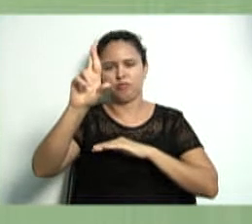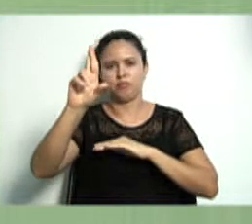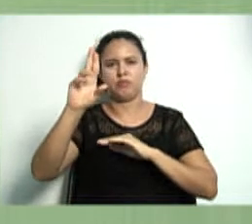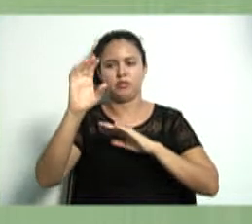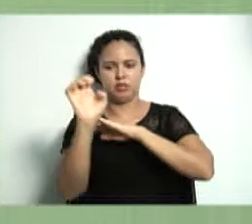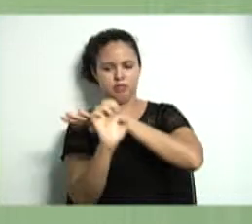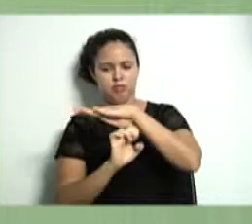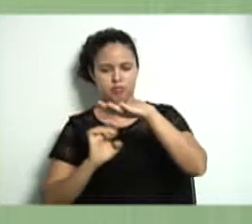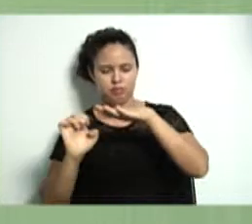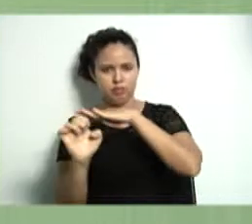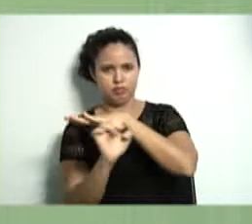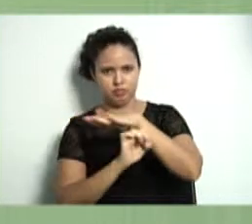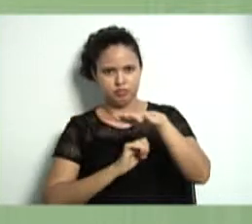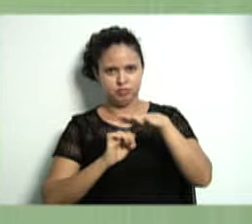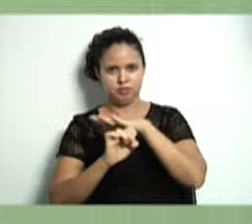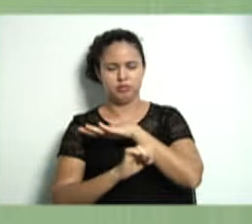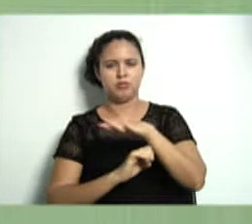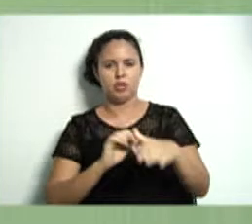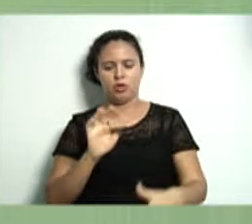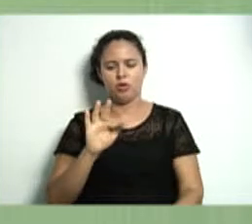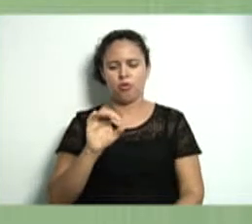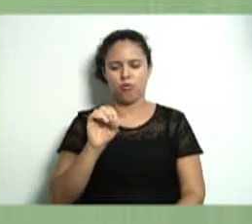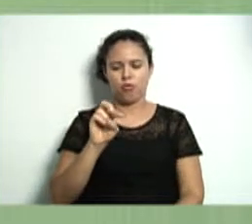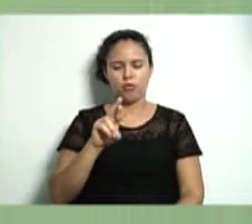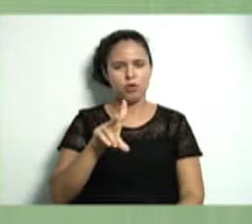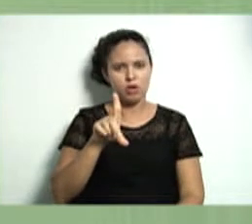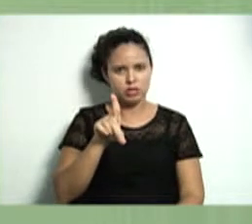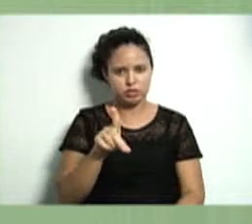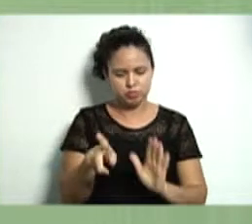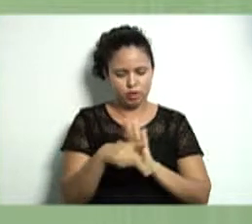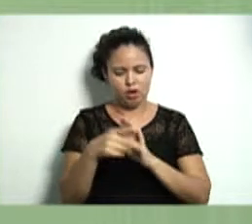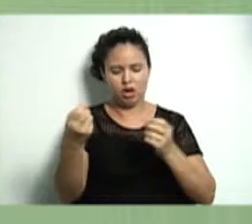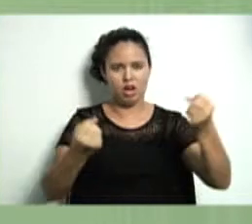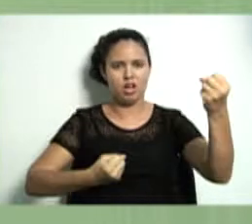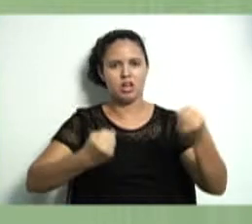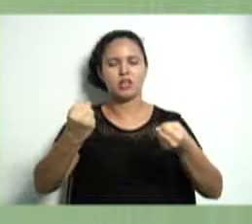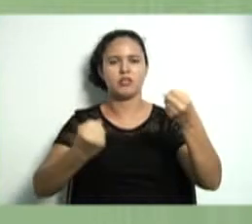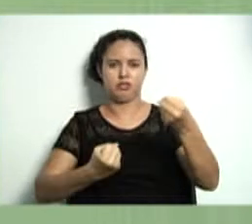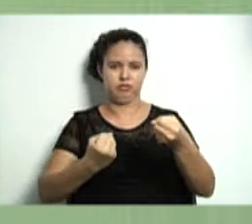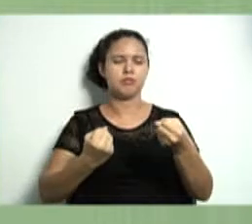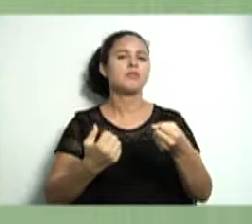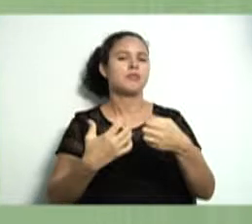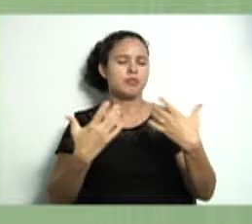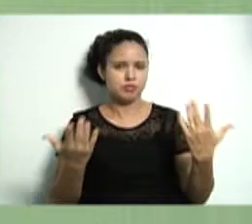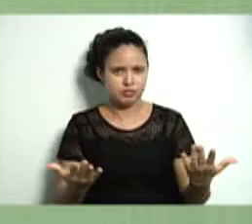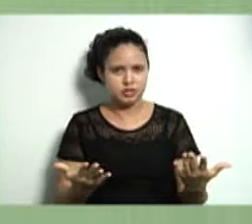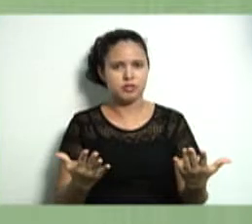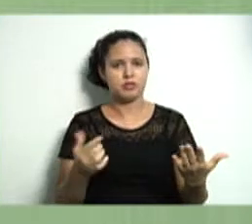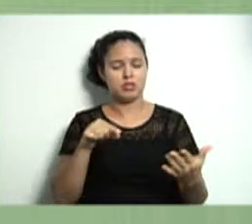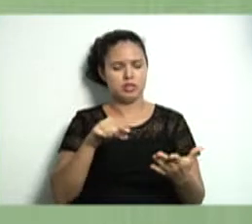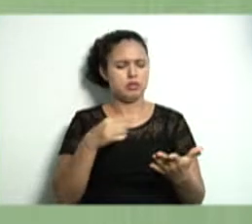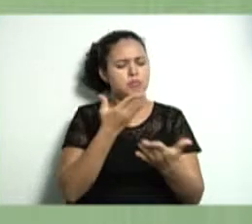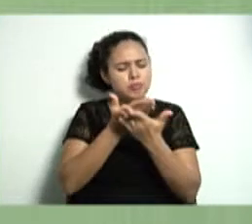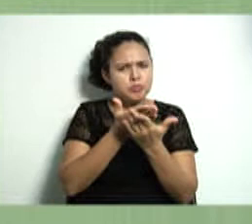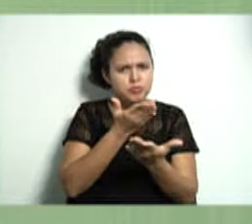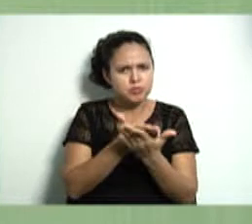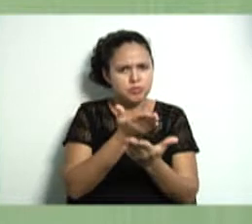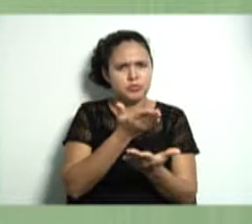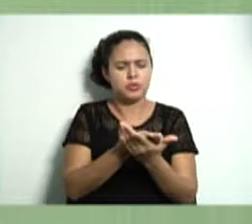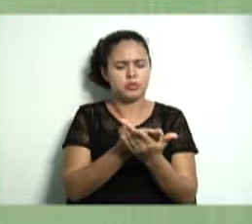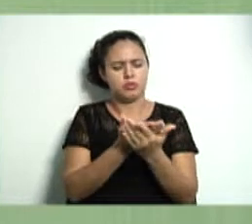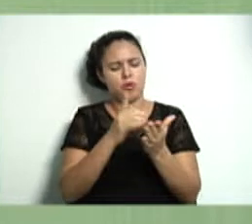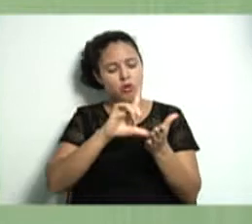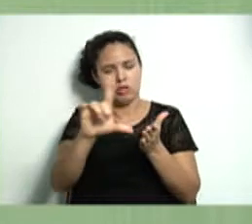Ele aplicou e melhorou o modelo de administração científica proposto pelo Frederick Taylor. Então, o